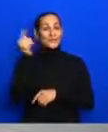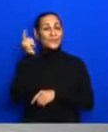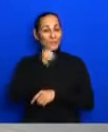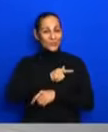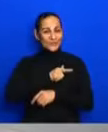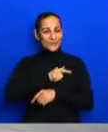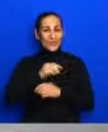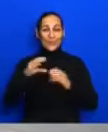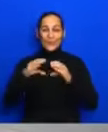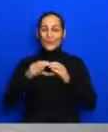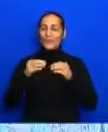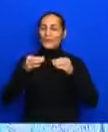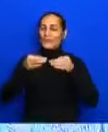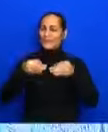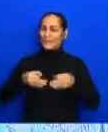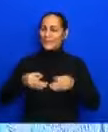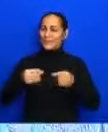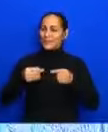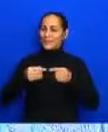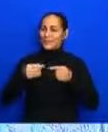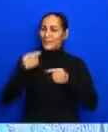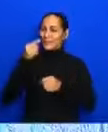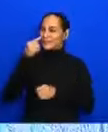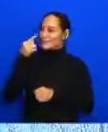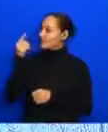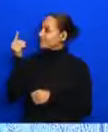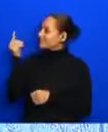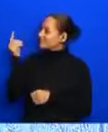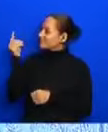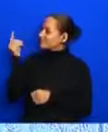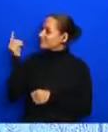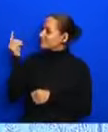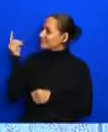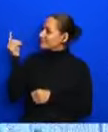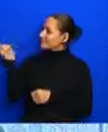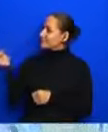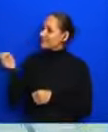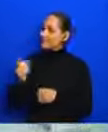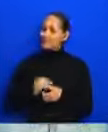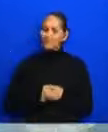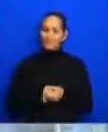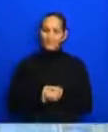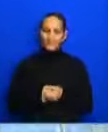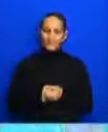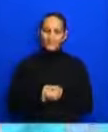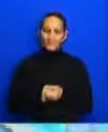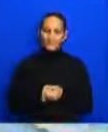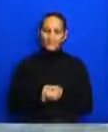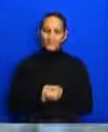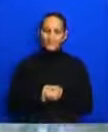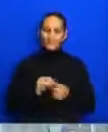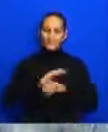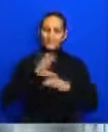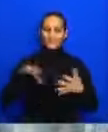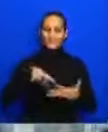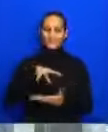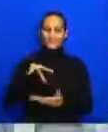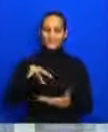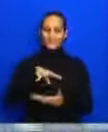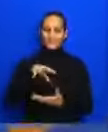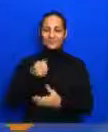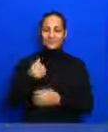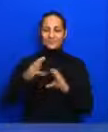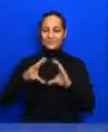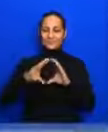ganhar. Bolas posicionadas, valendo. Globo recarregado,